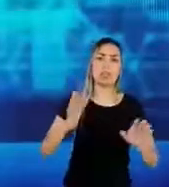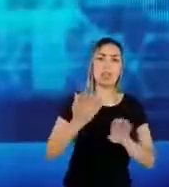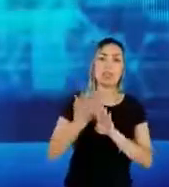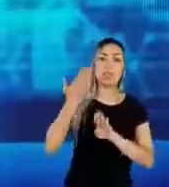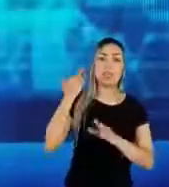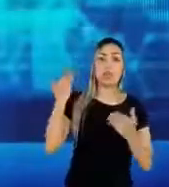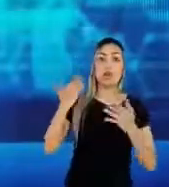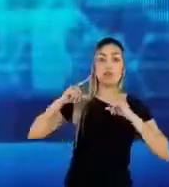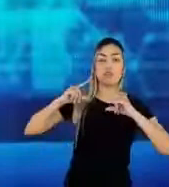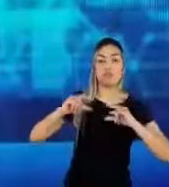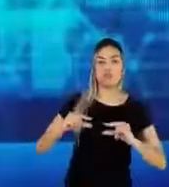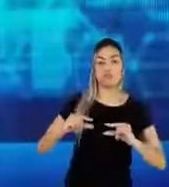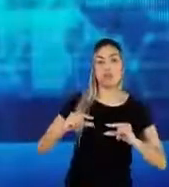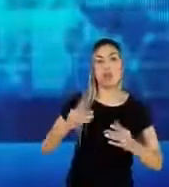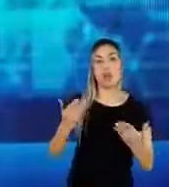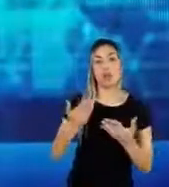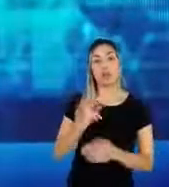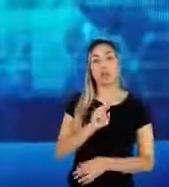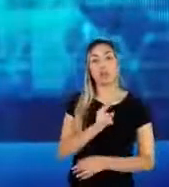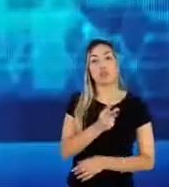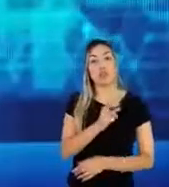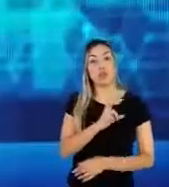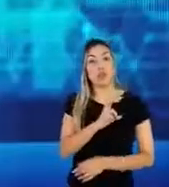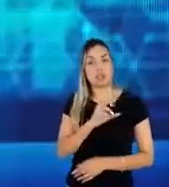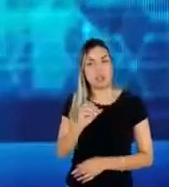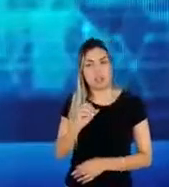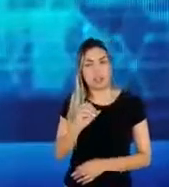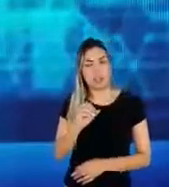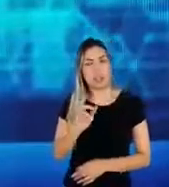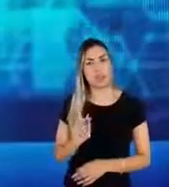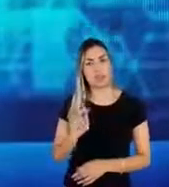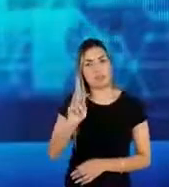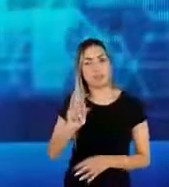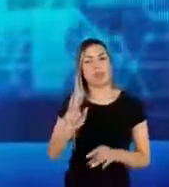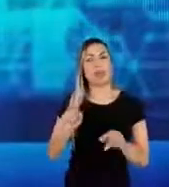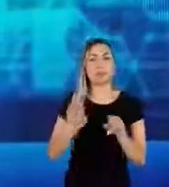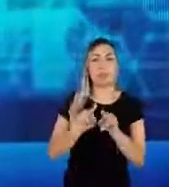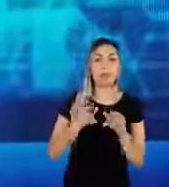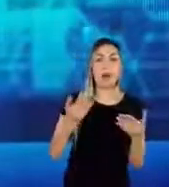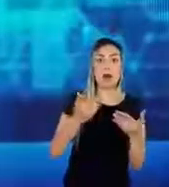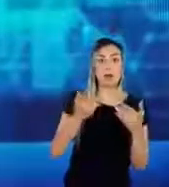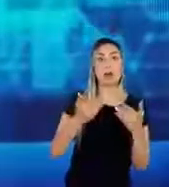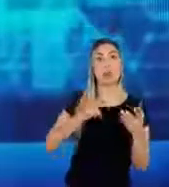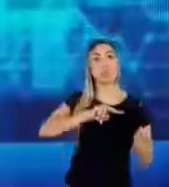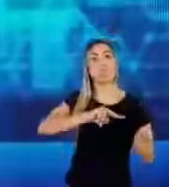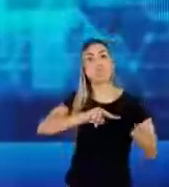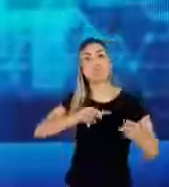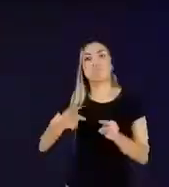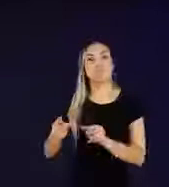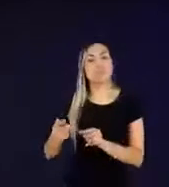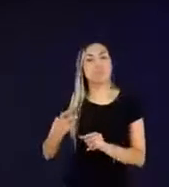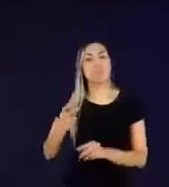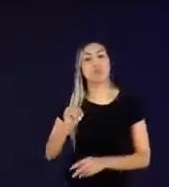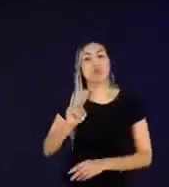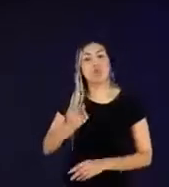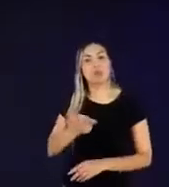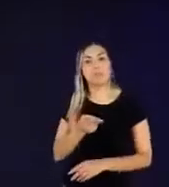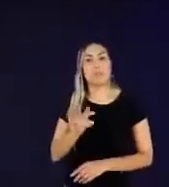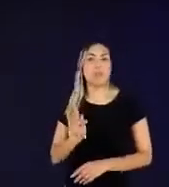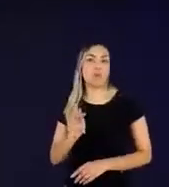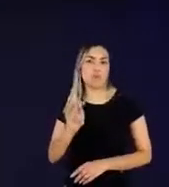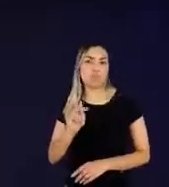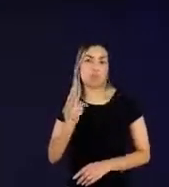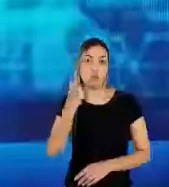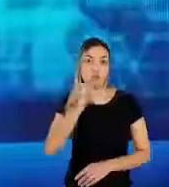para 2.500 kW e passando para 2.000 kW, que foi aquela portaria